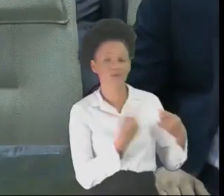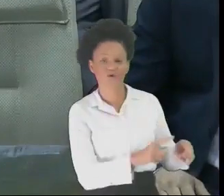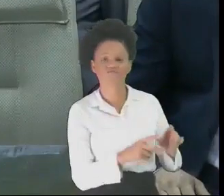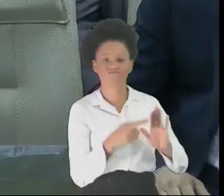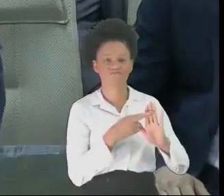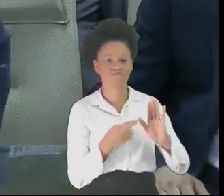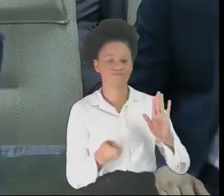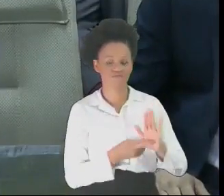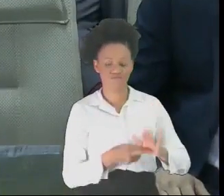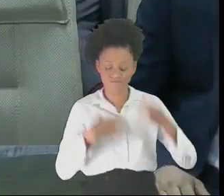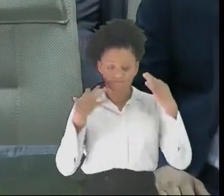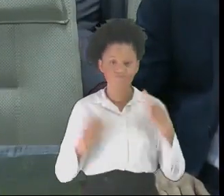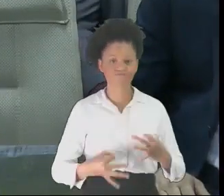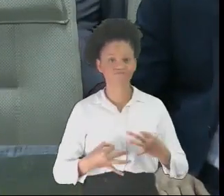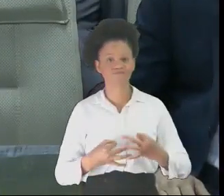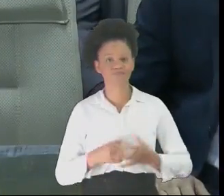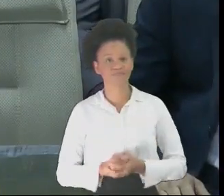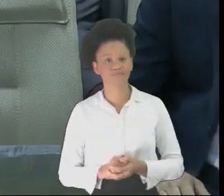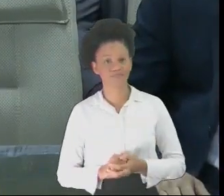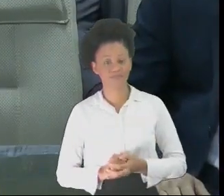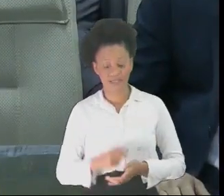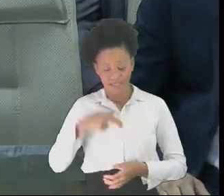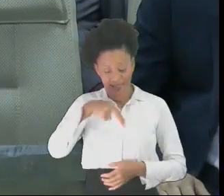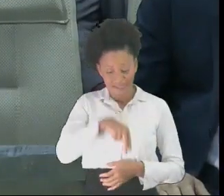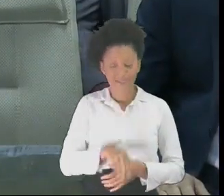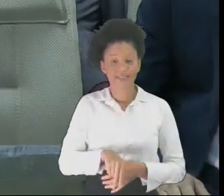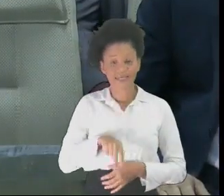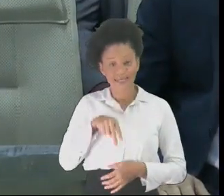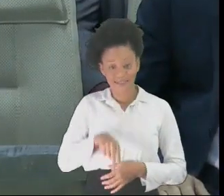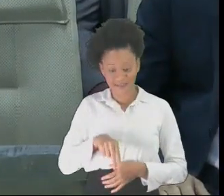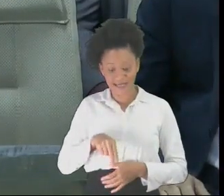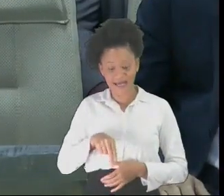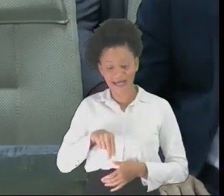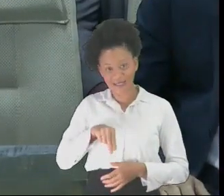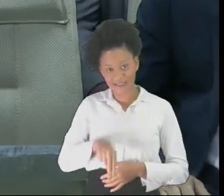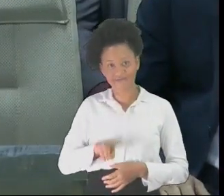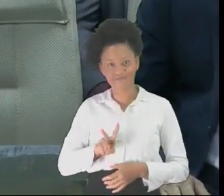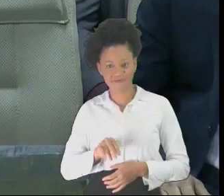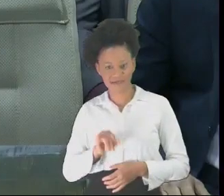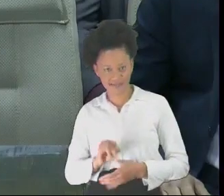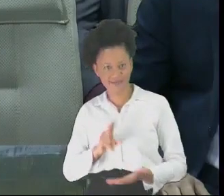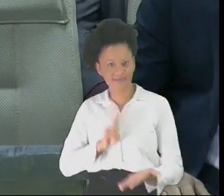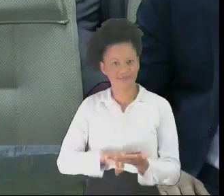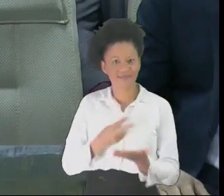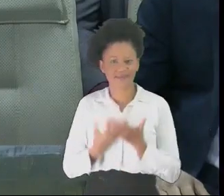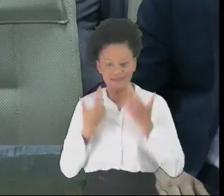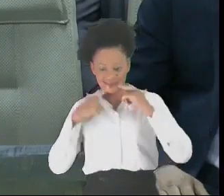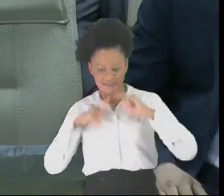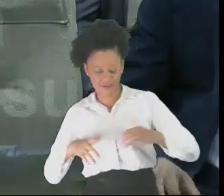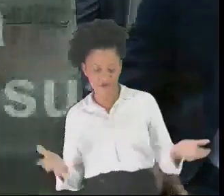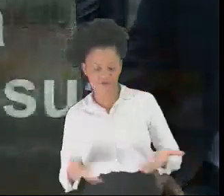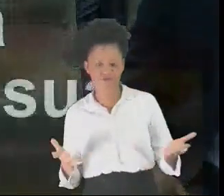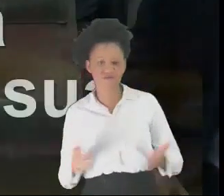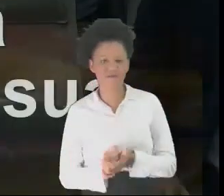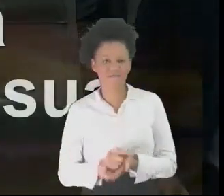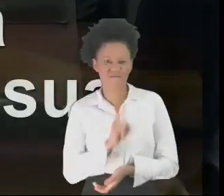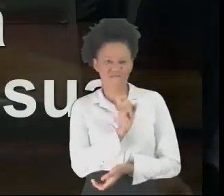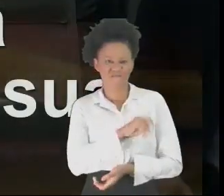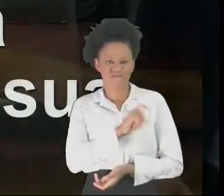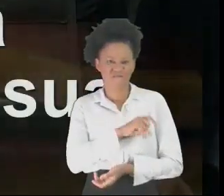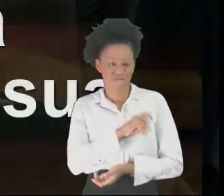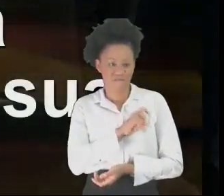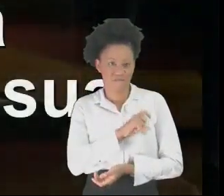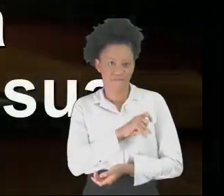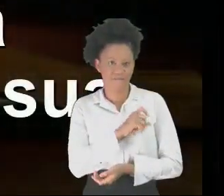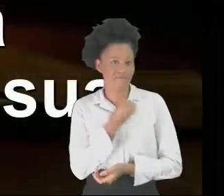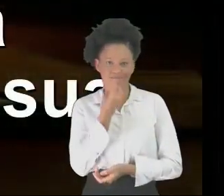ordem. Na NVI, diz, em vez de iníquo, diz perverso. Não é bem